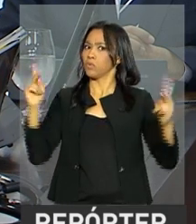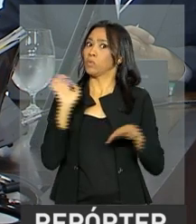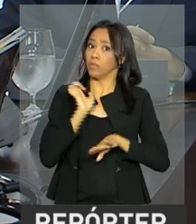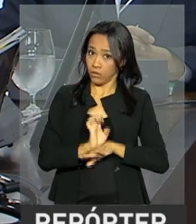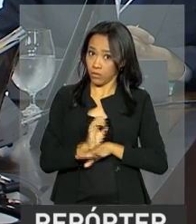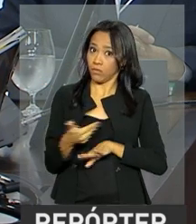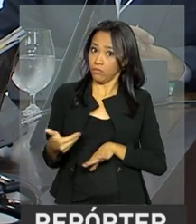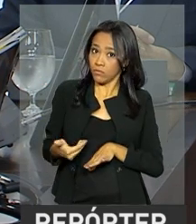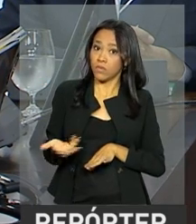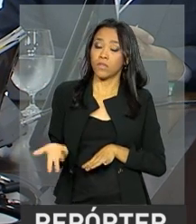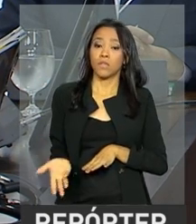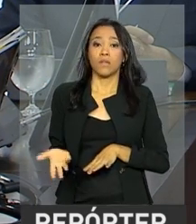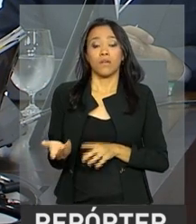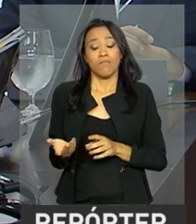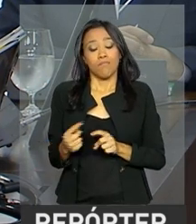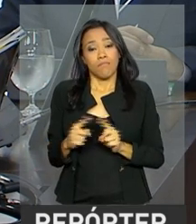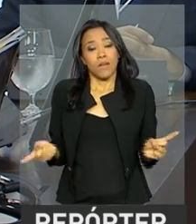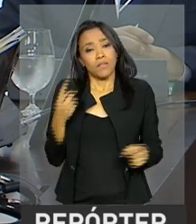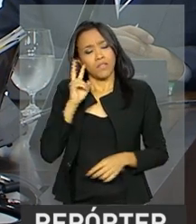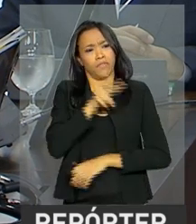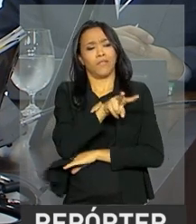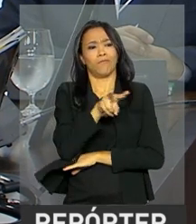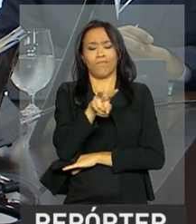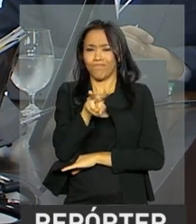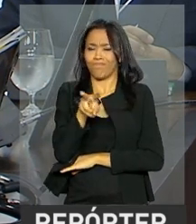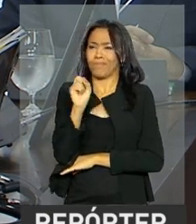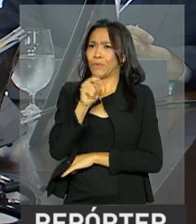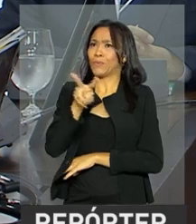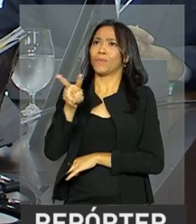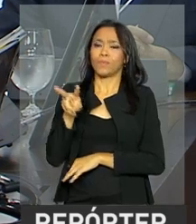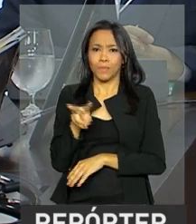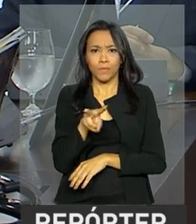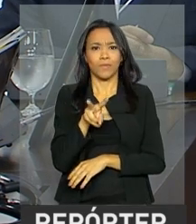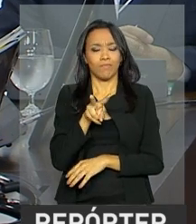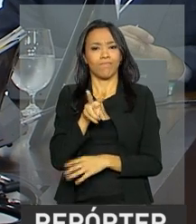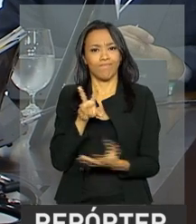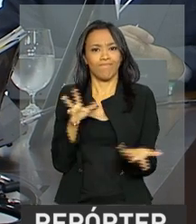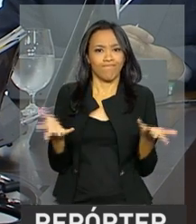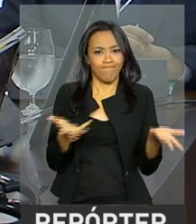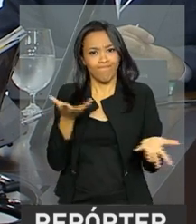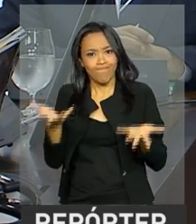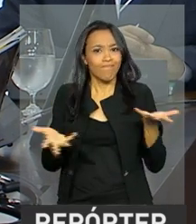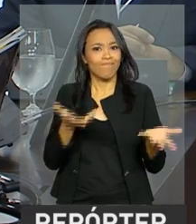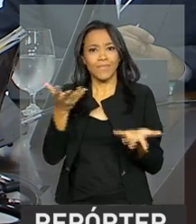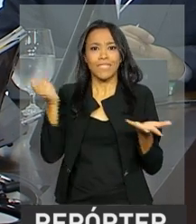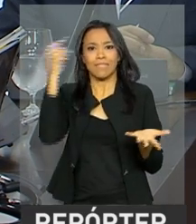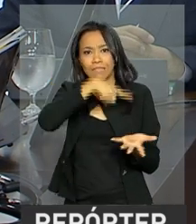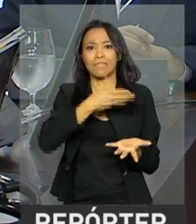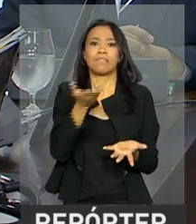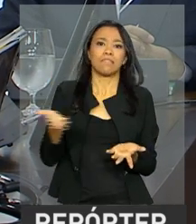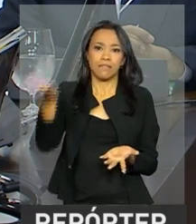uma e uma realidade formal real n fora da realidade